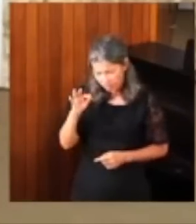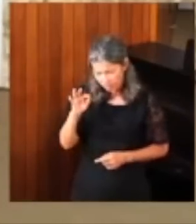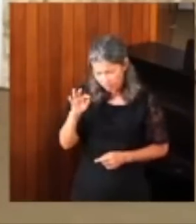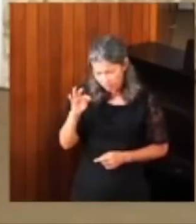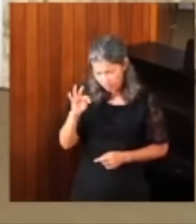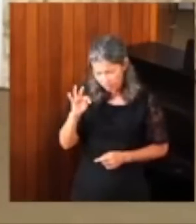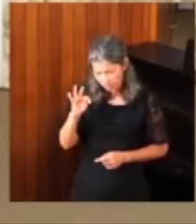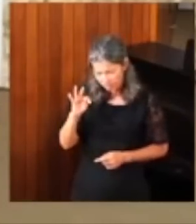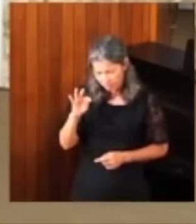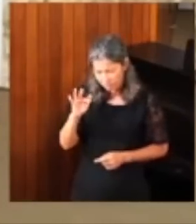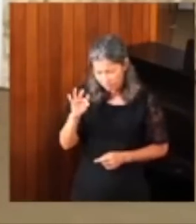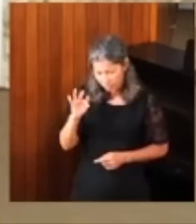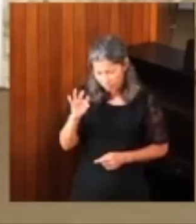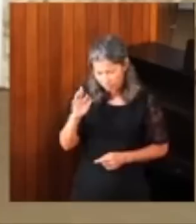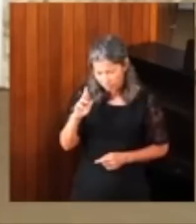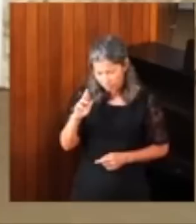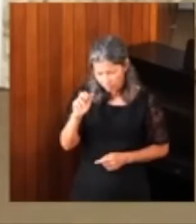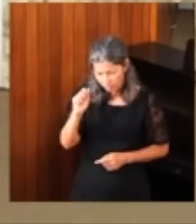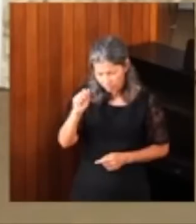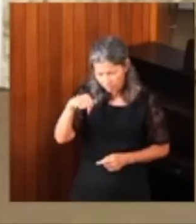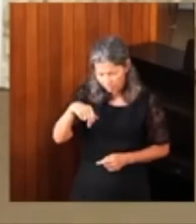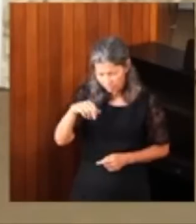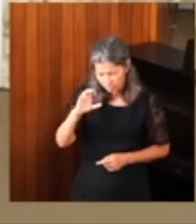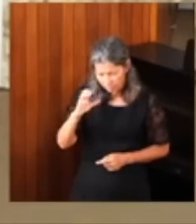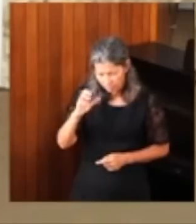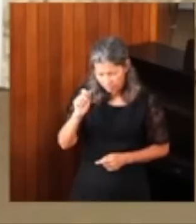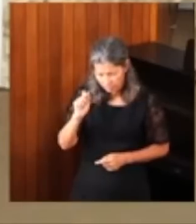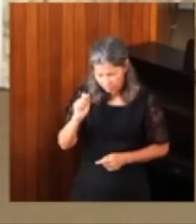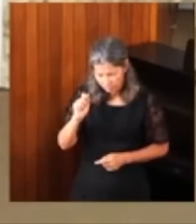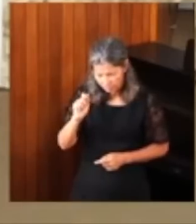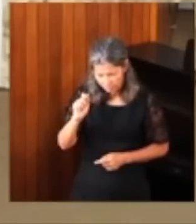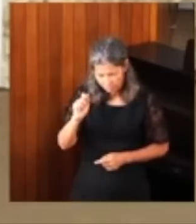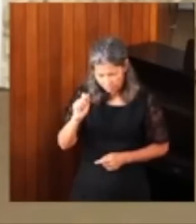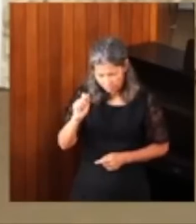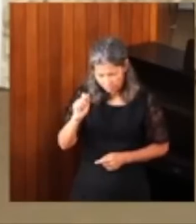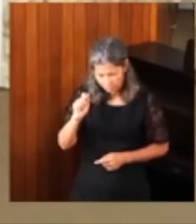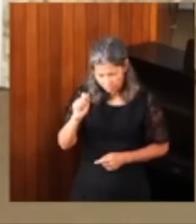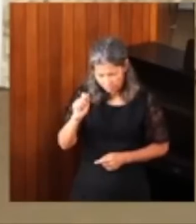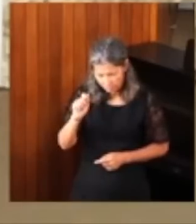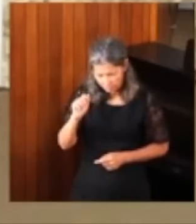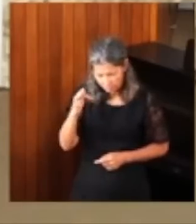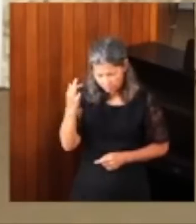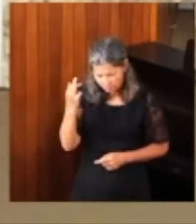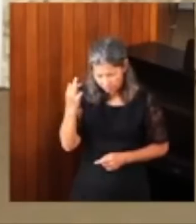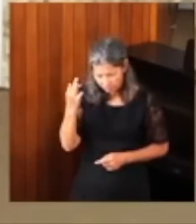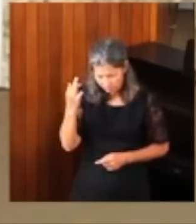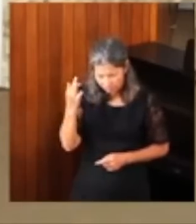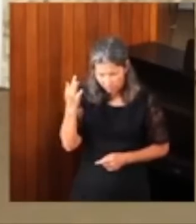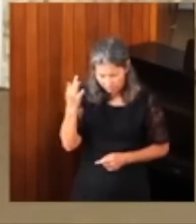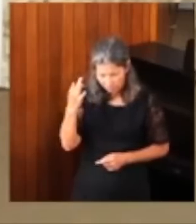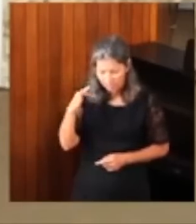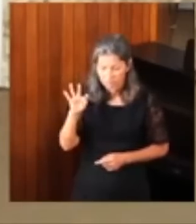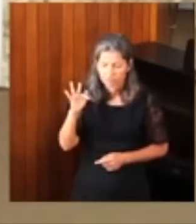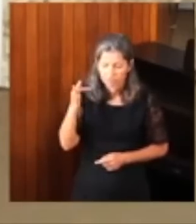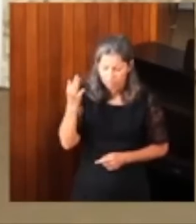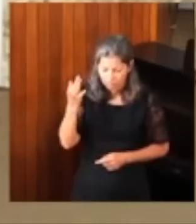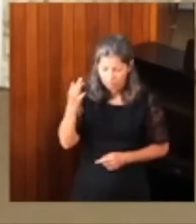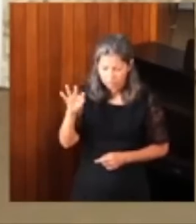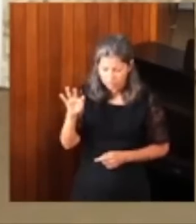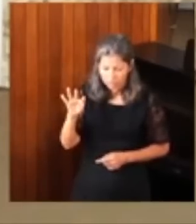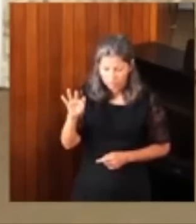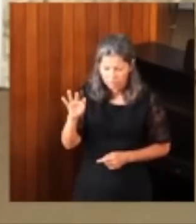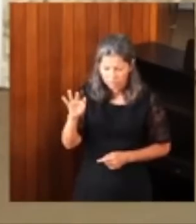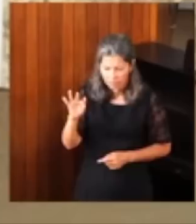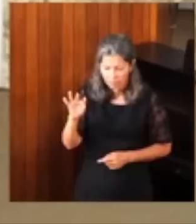Deus. Foi um momento de ateísmo declarado, por isso a identificação com o Egito. O faraó disse para